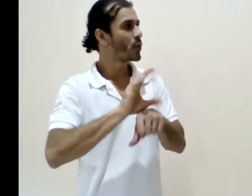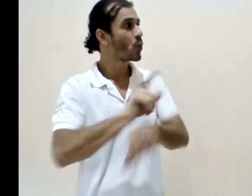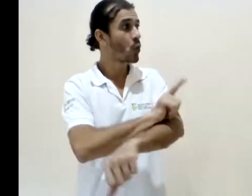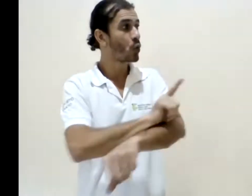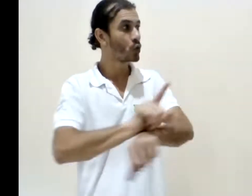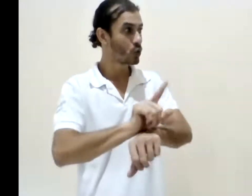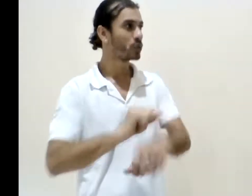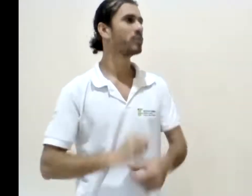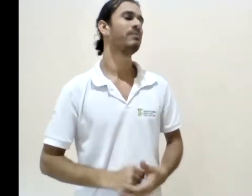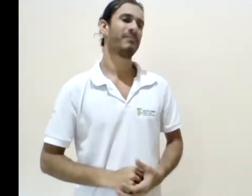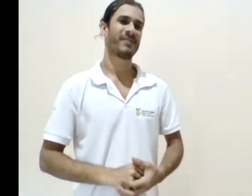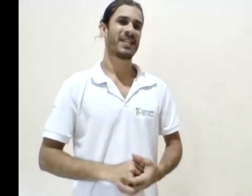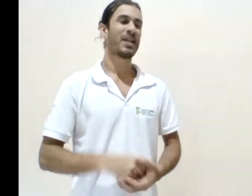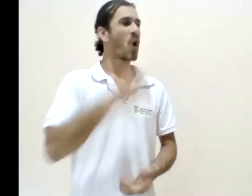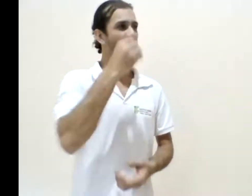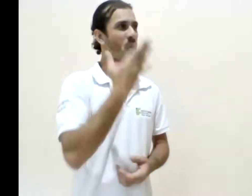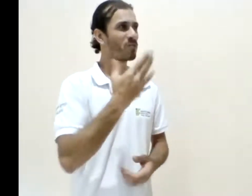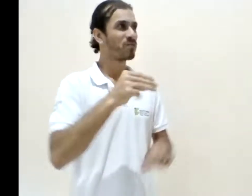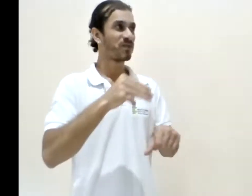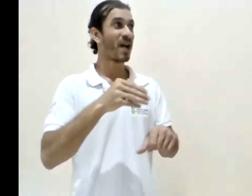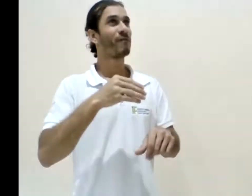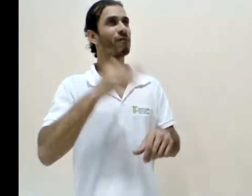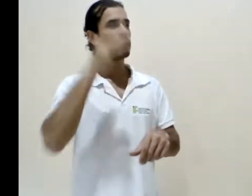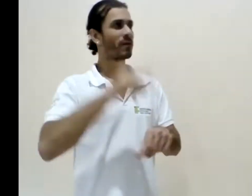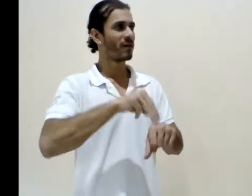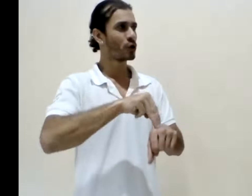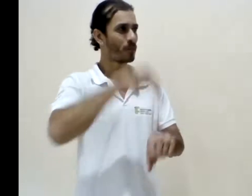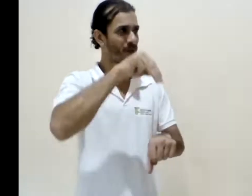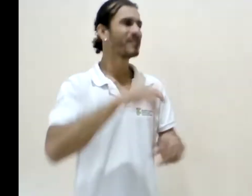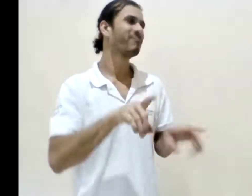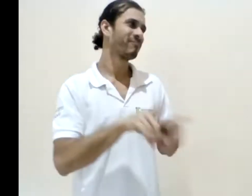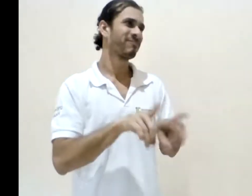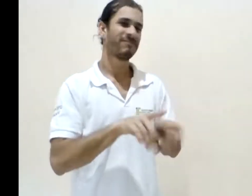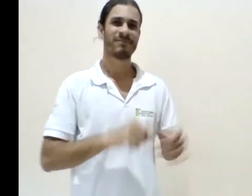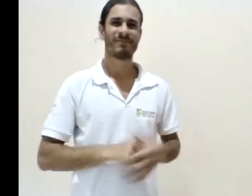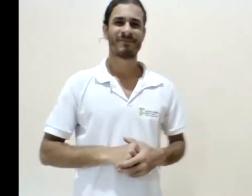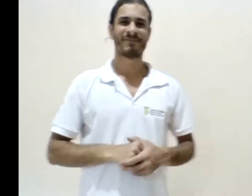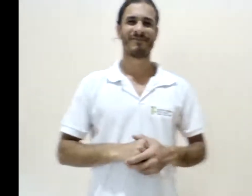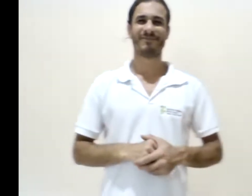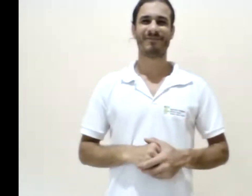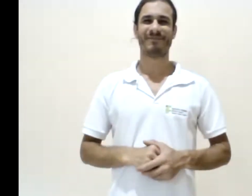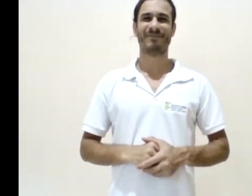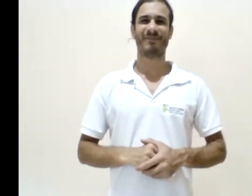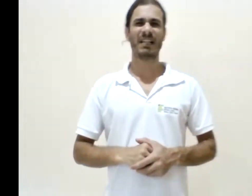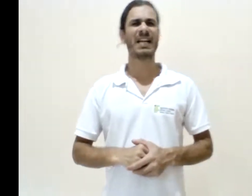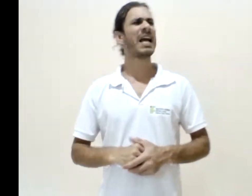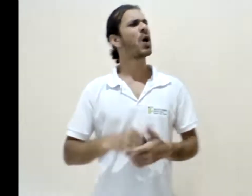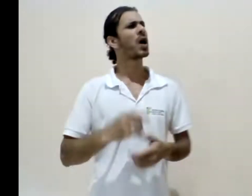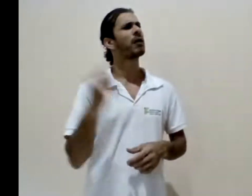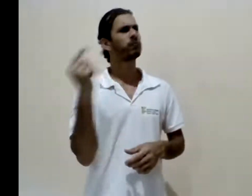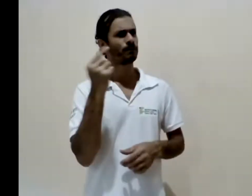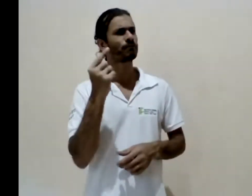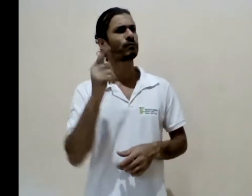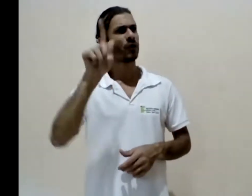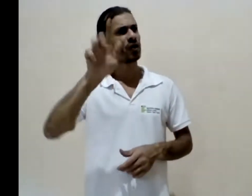mestrado também. Aí foi aluno da Limad? Foi. Já terminou, tem uns Giovanni está fazendo mestrado,